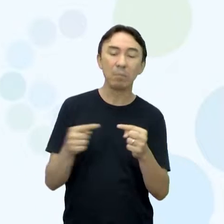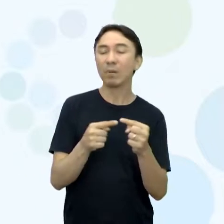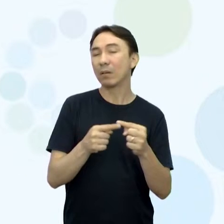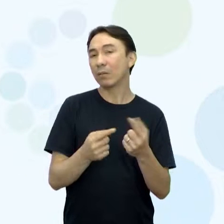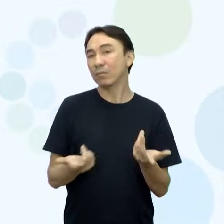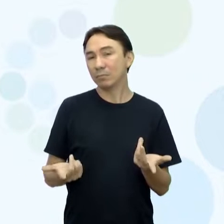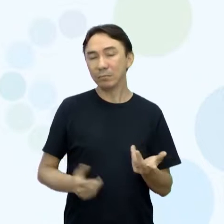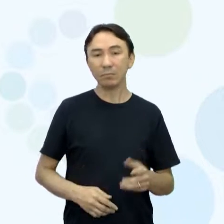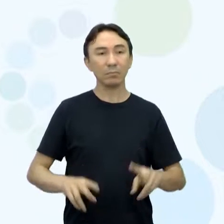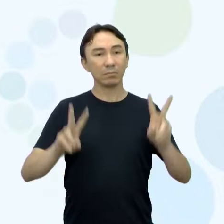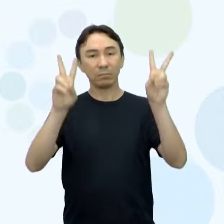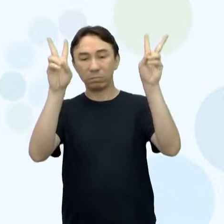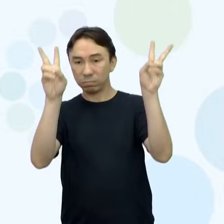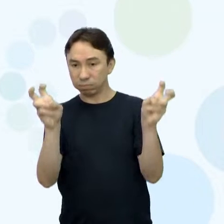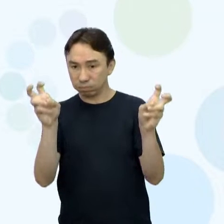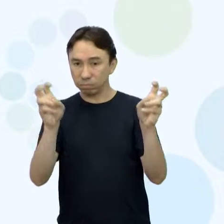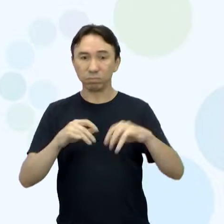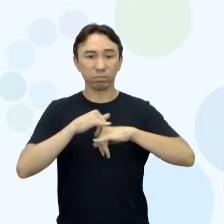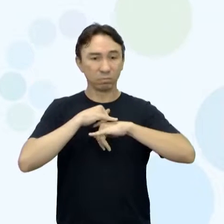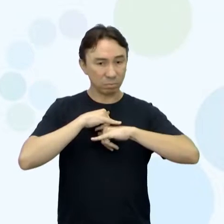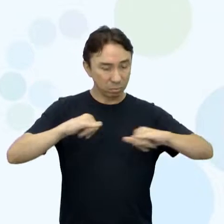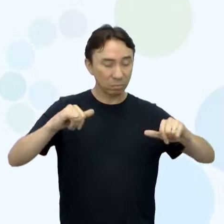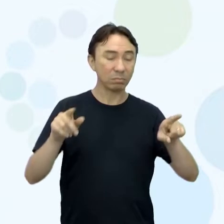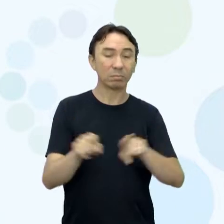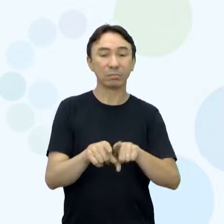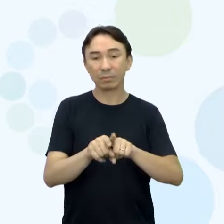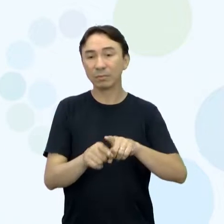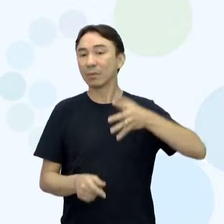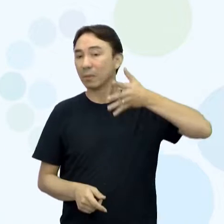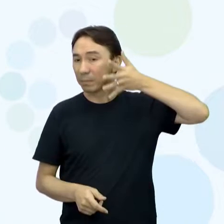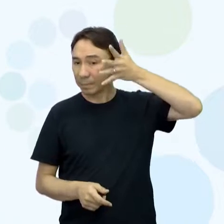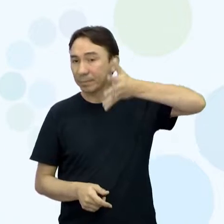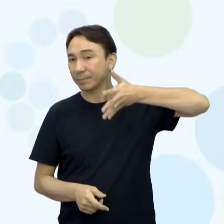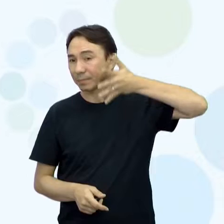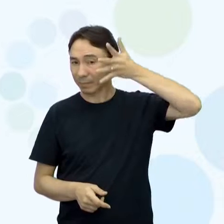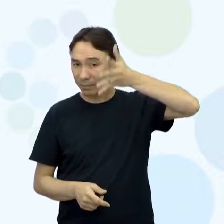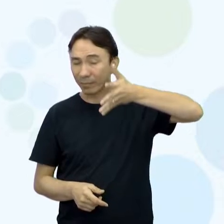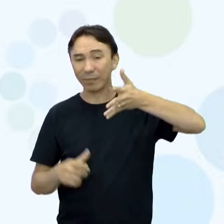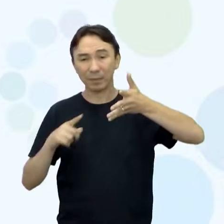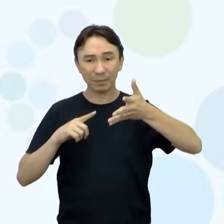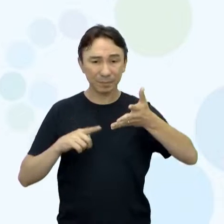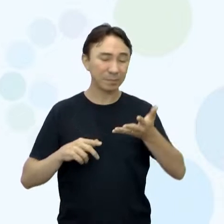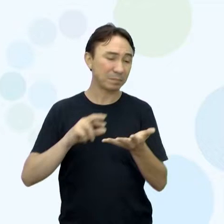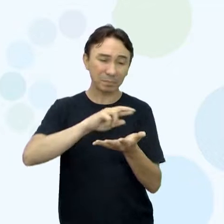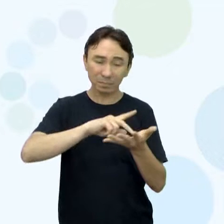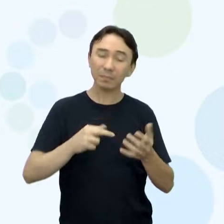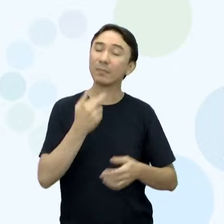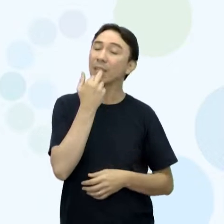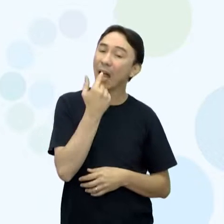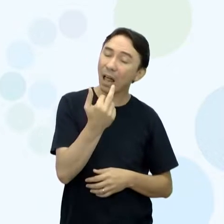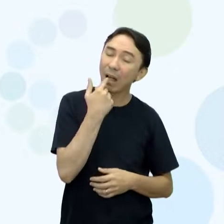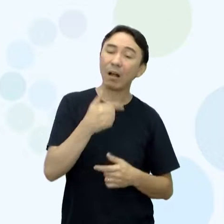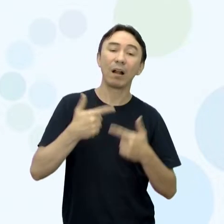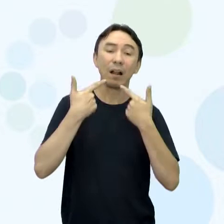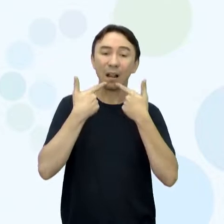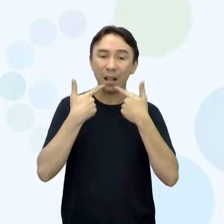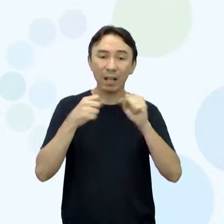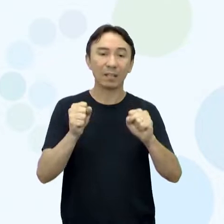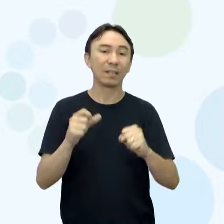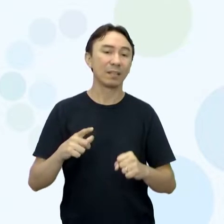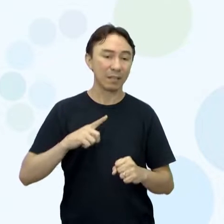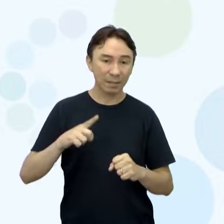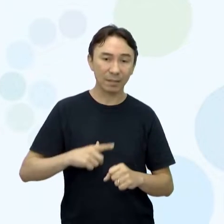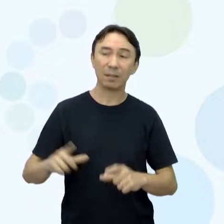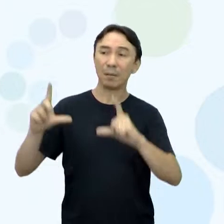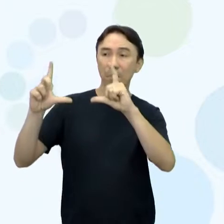enunciados e discursos materializados nas diversas línguas e linguagens, imagens estáticas